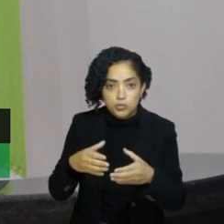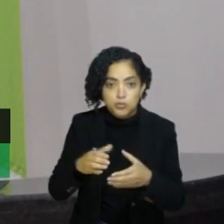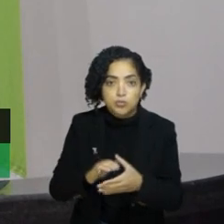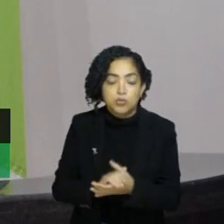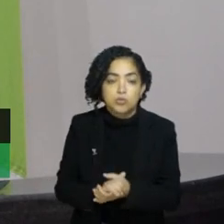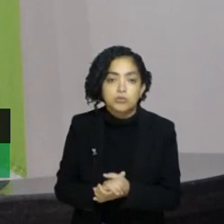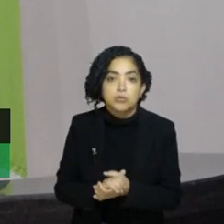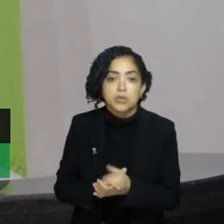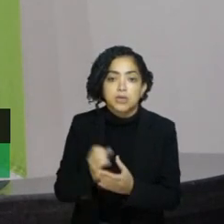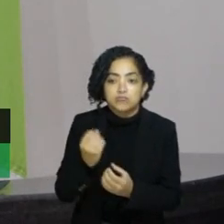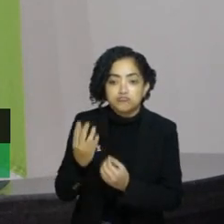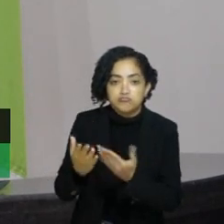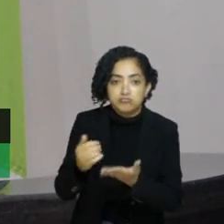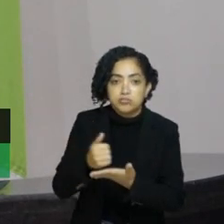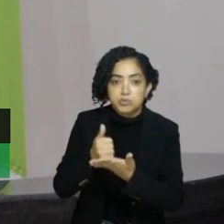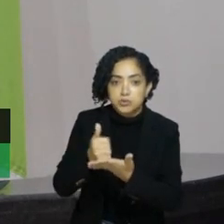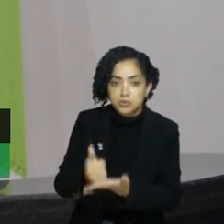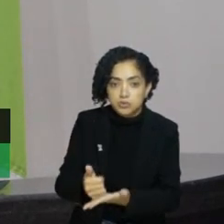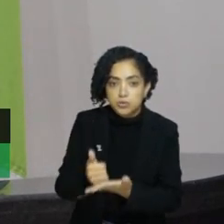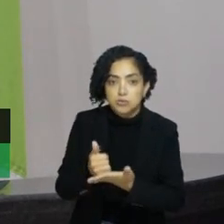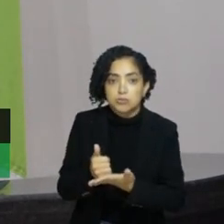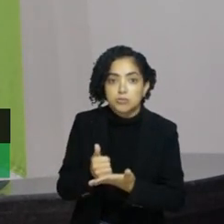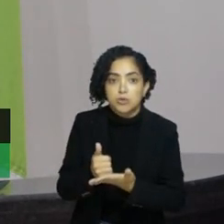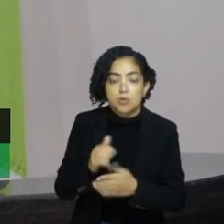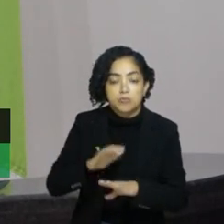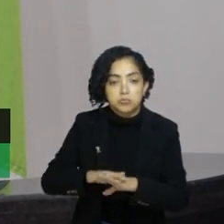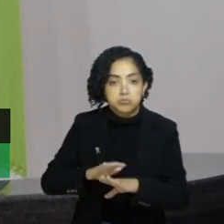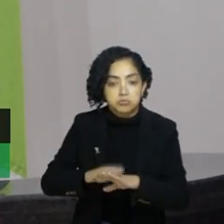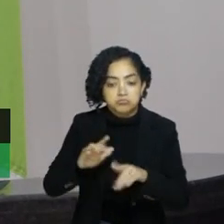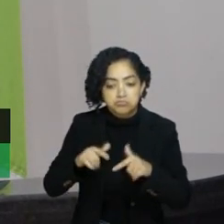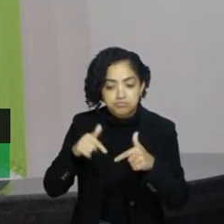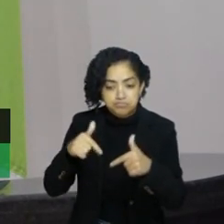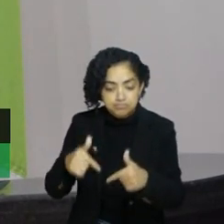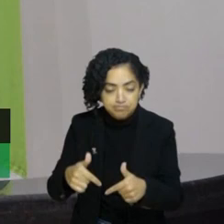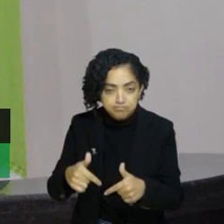têm se colocado à disposição por iniciativas próprias também,